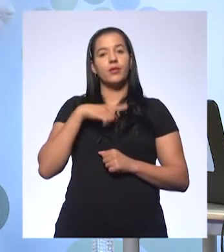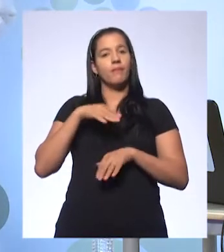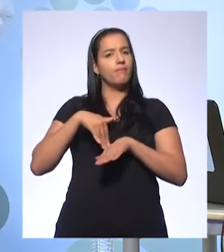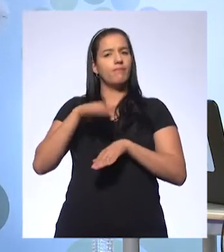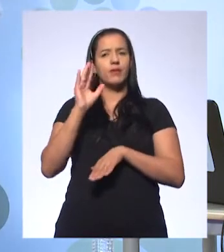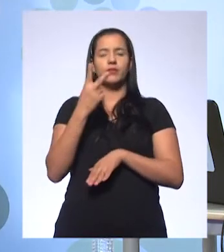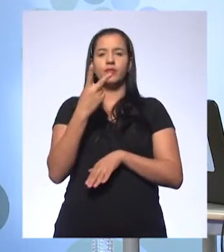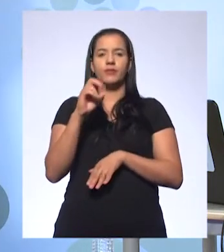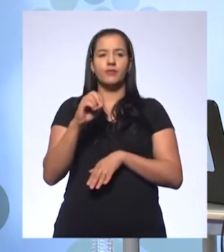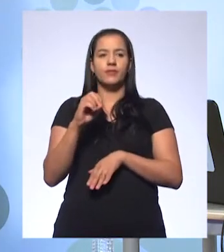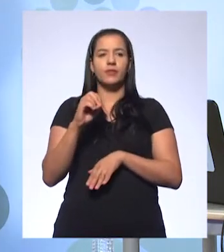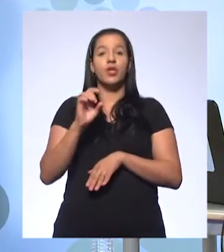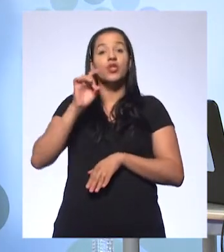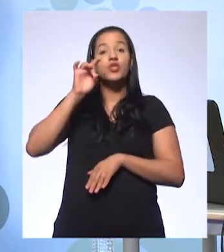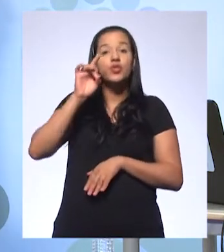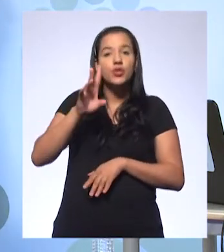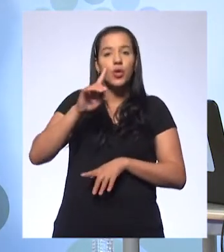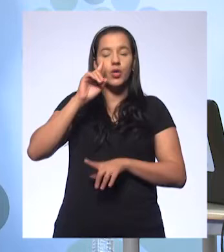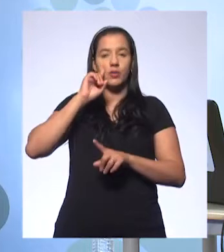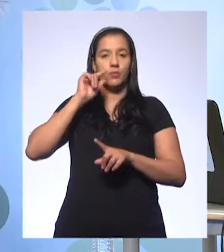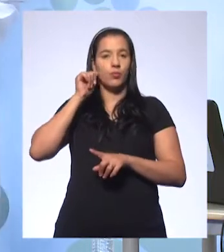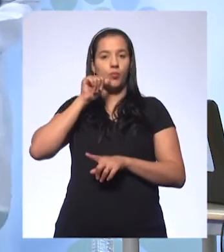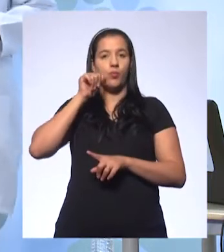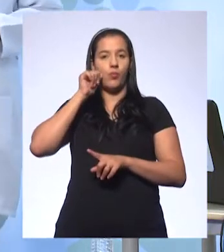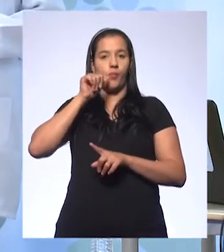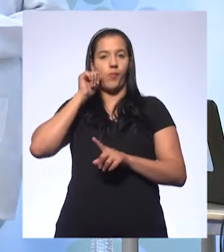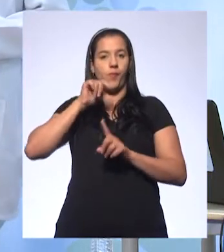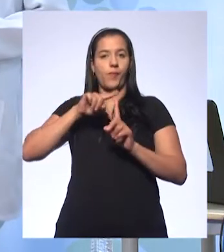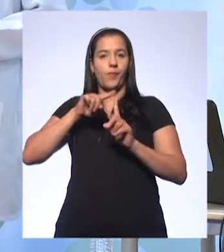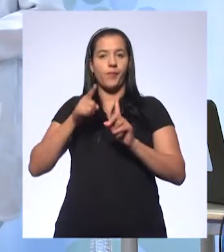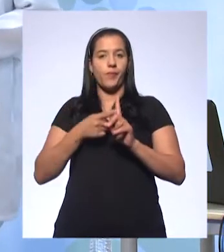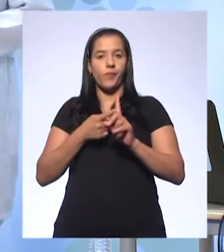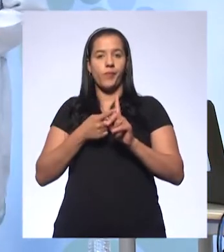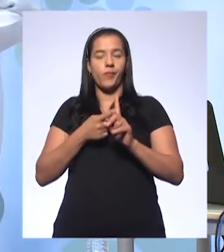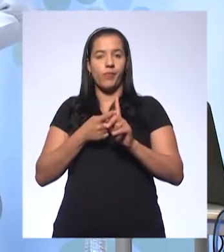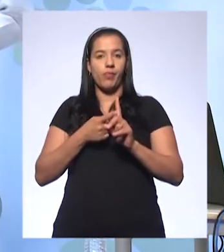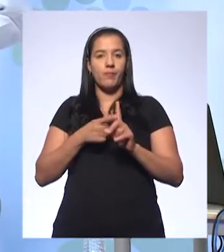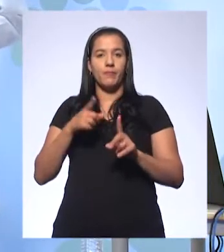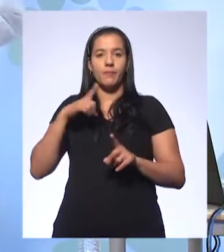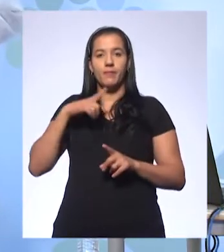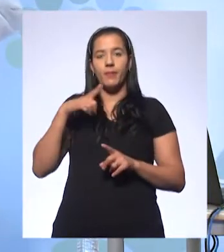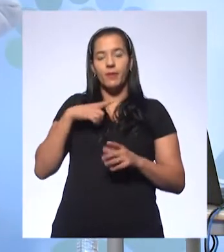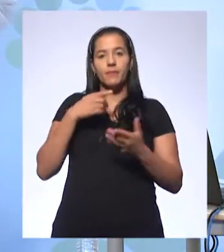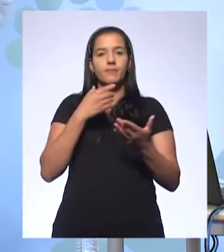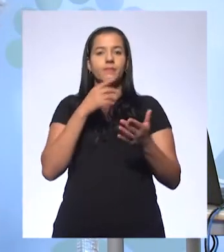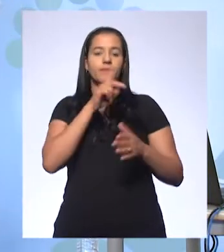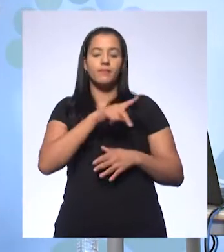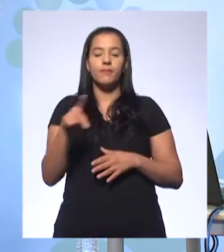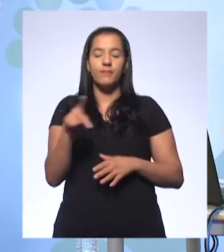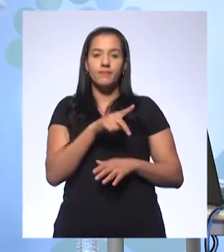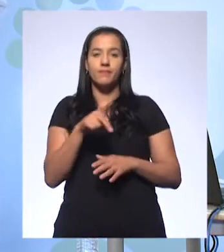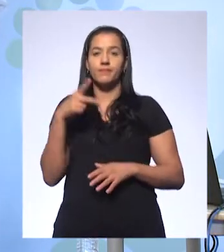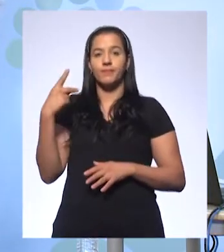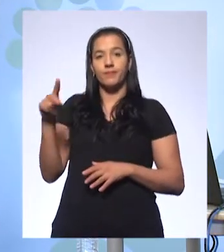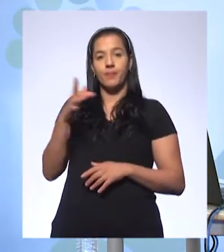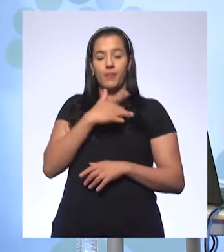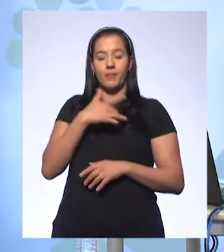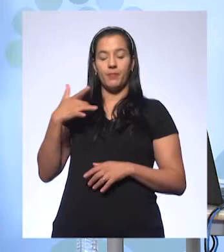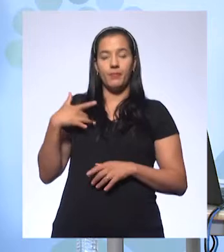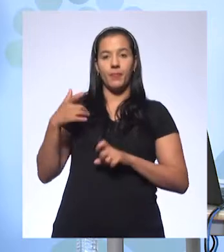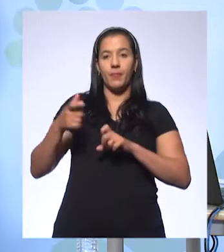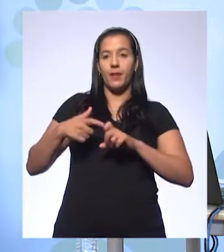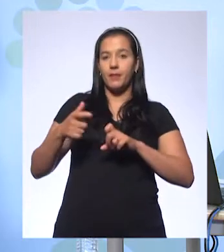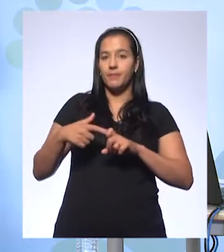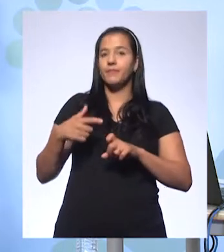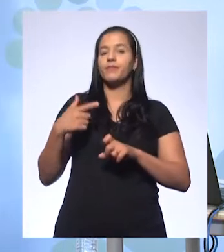casos. Isso aqui é só em gestante, gente. Tá? Então, os professores de medicina estavam errados? Sim, eles